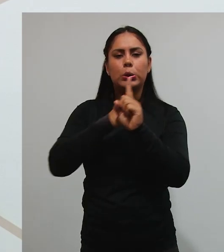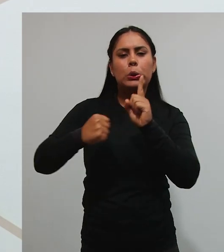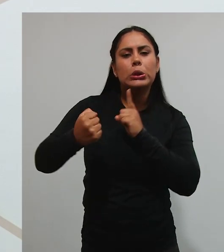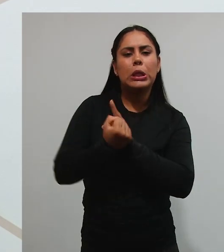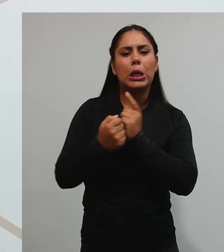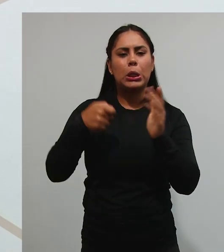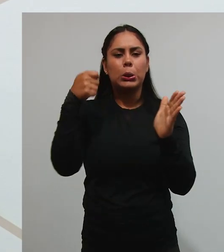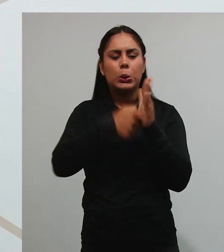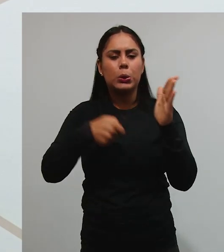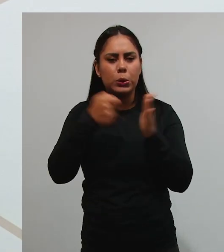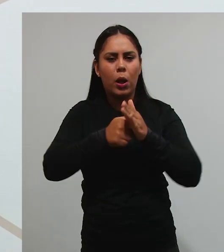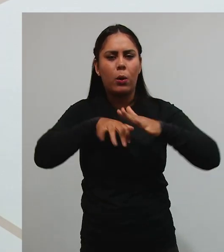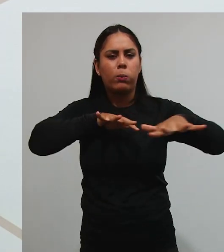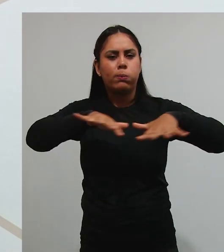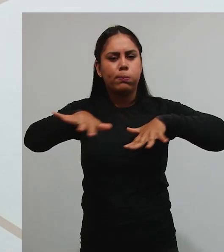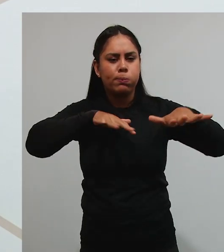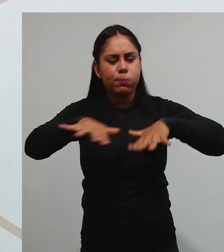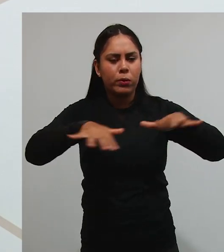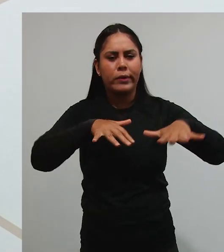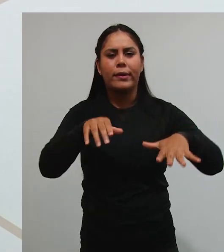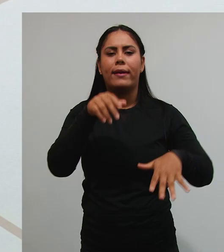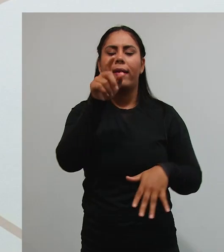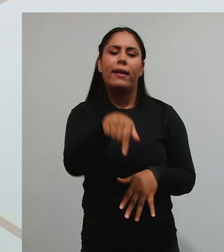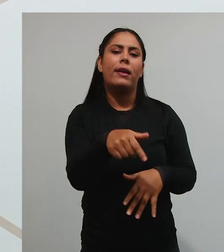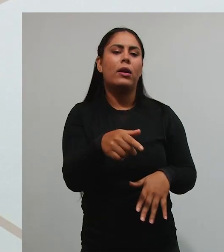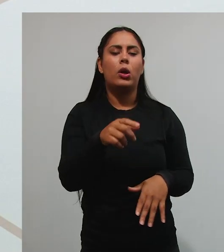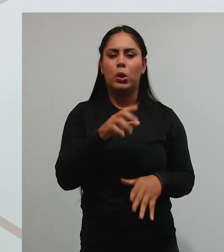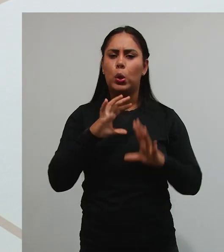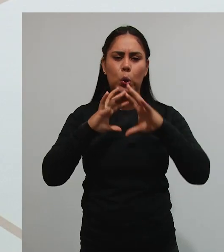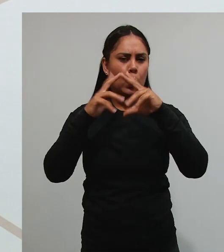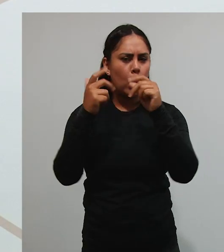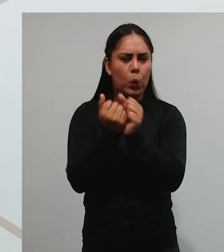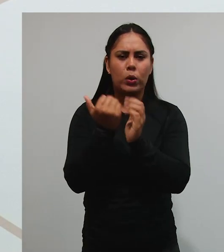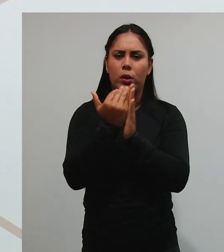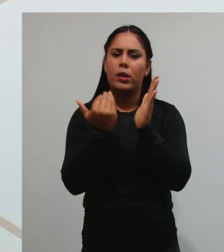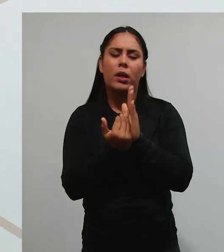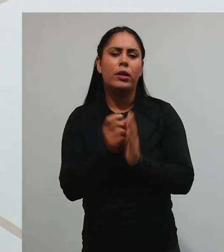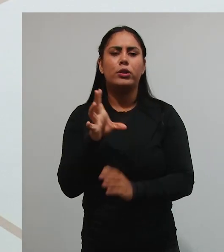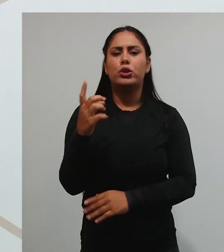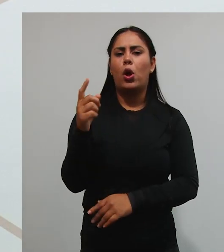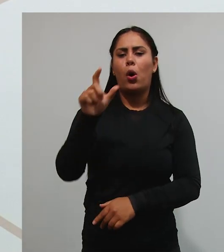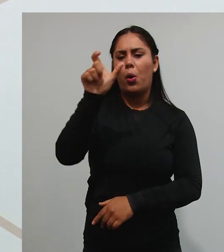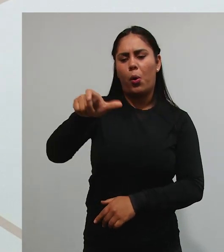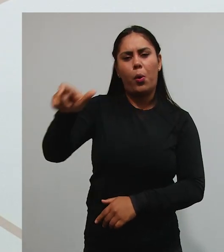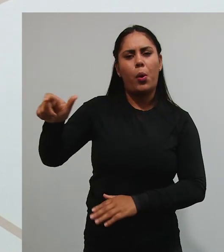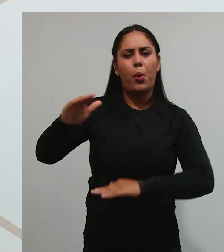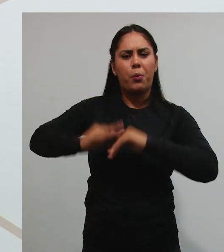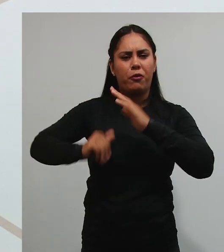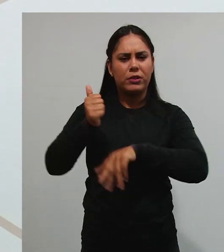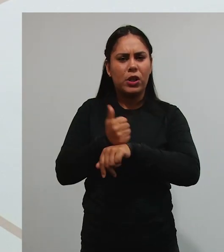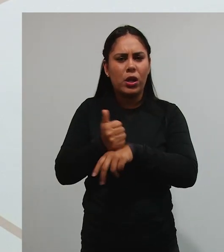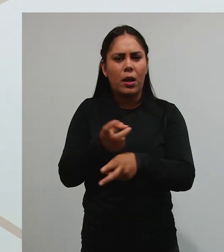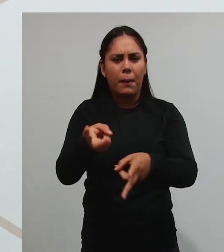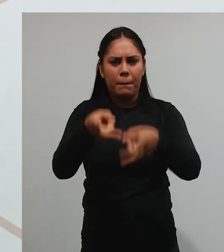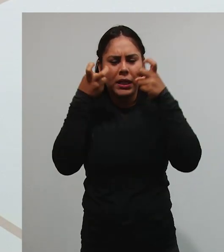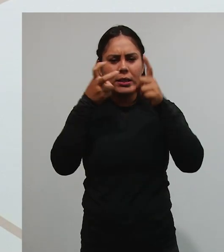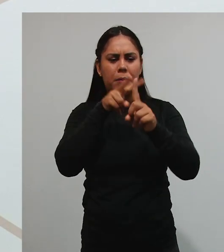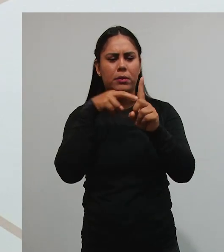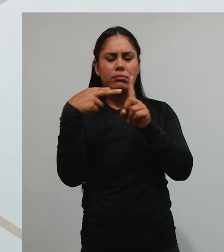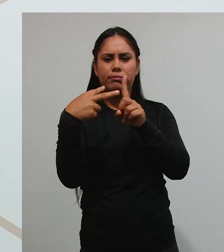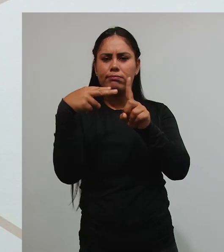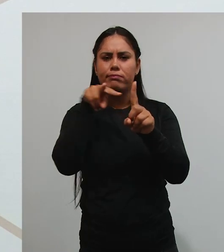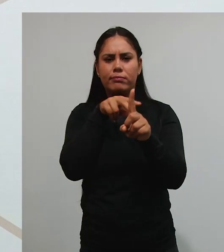buscadas pela sociedade, e pela sociedade eu digo no todo, que não só o educador, quando faz